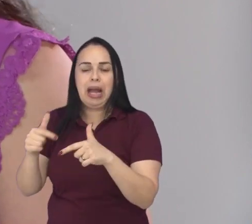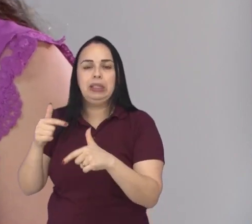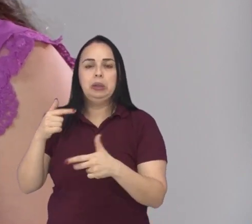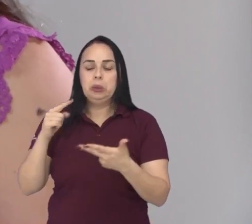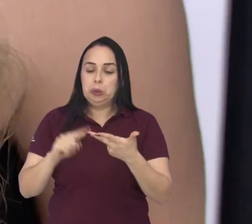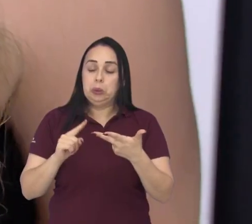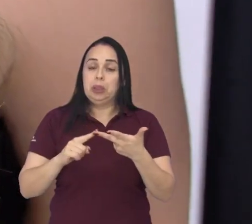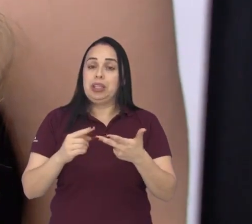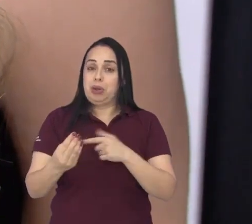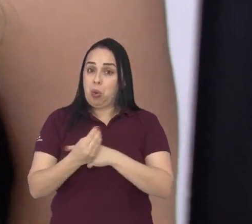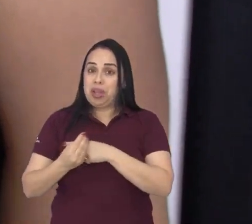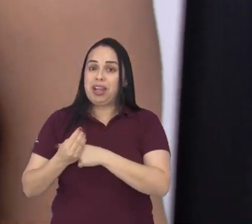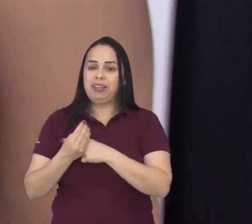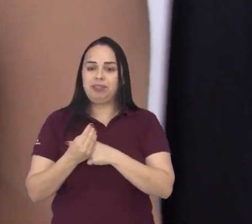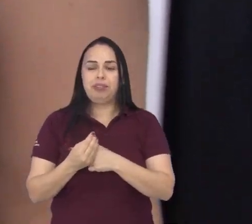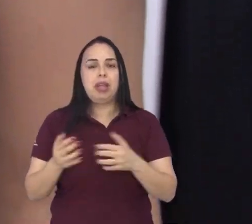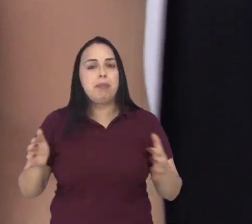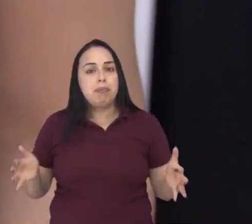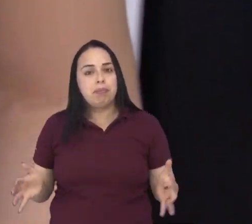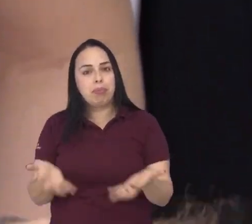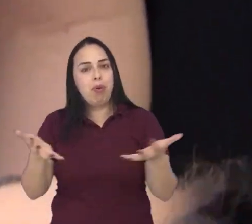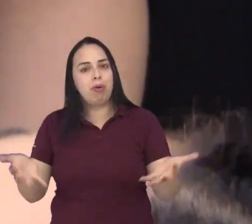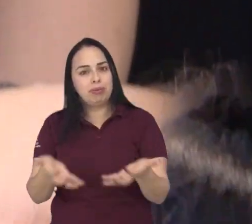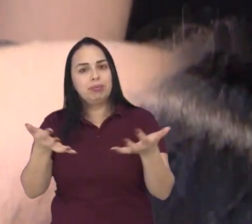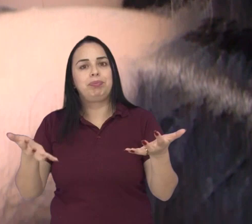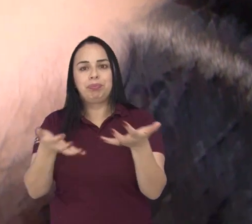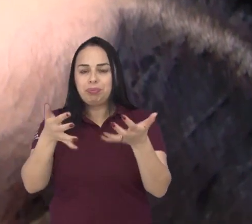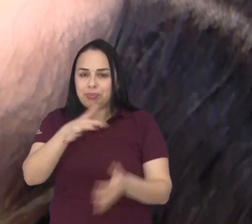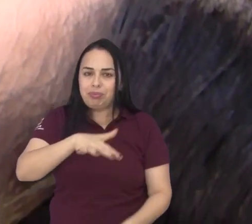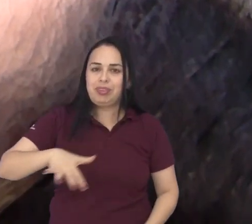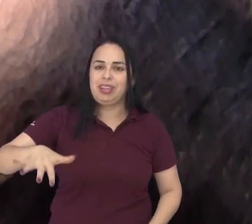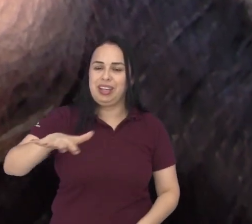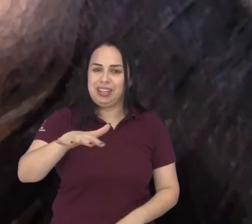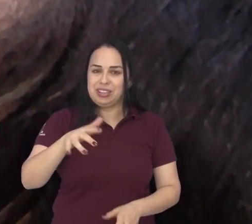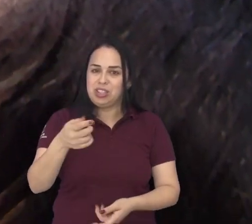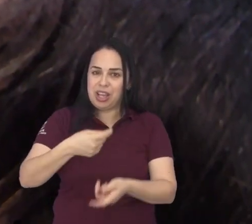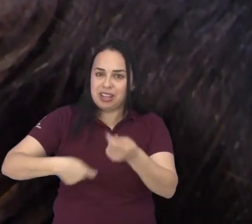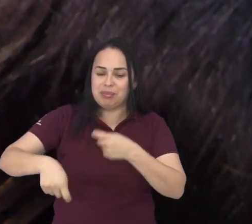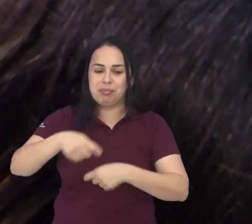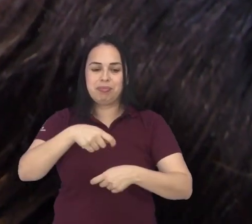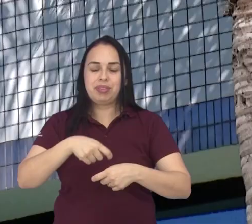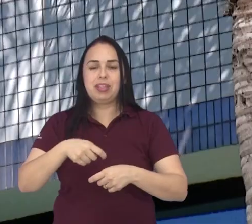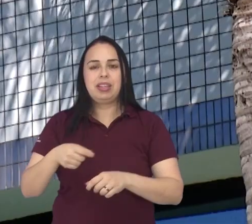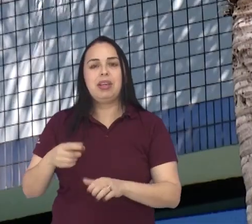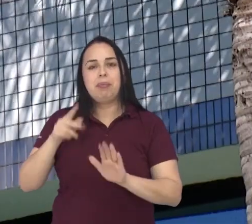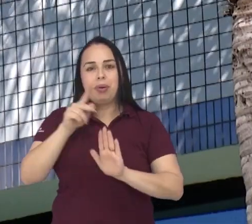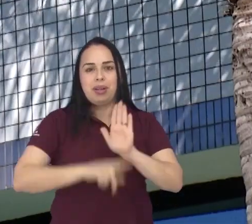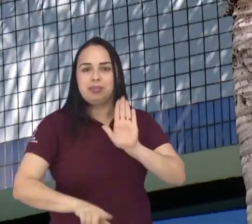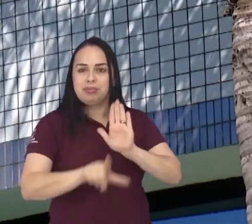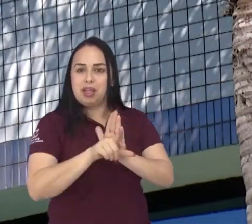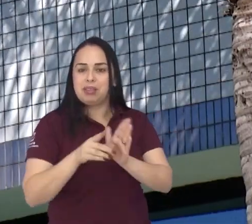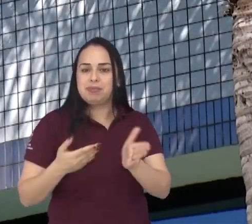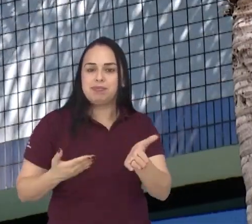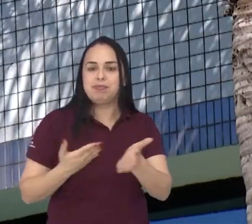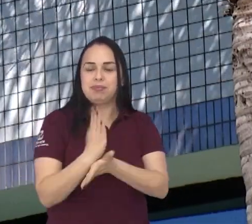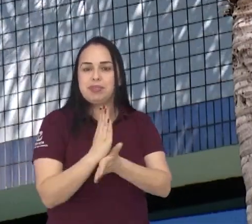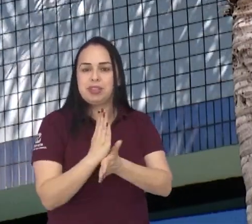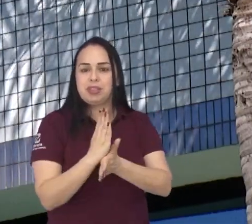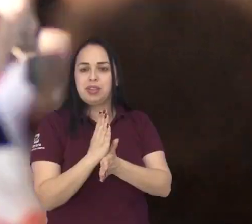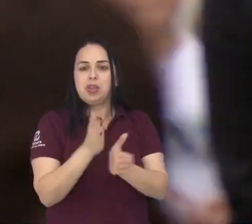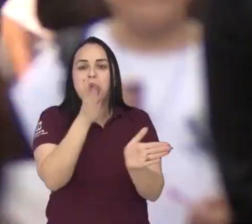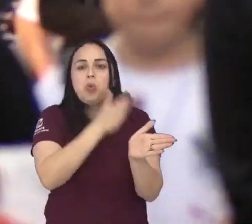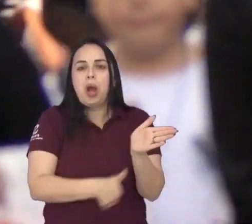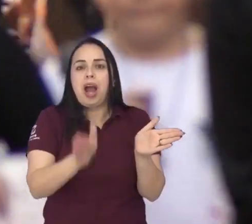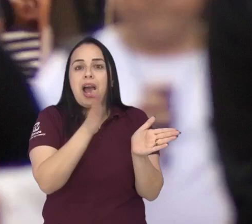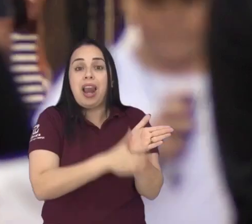ela mesma. Para incentivar ainda mais mulheres a encararem o mundo dos negócios, a Câmara aprovou um projeto de